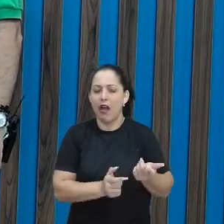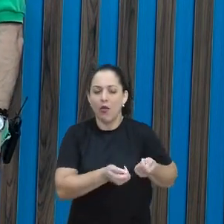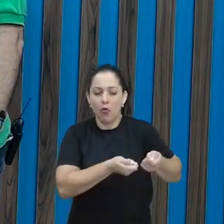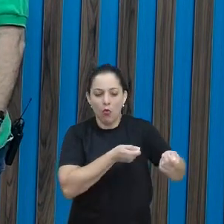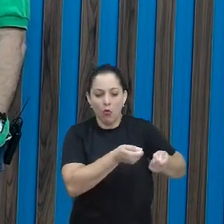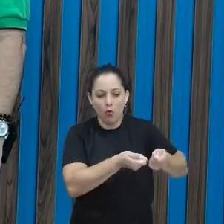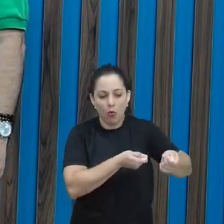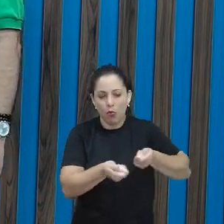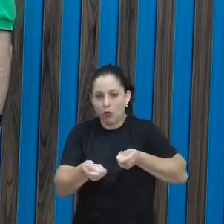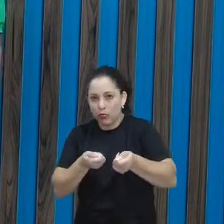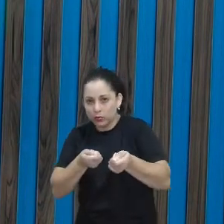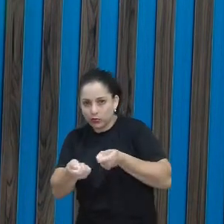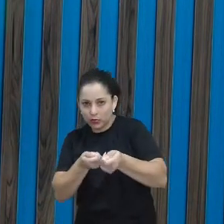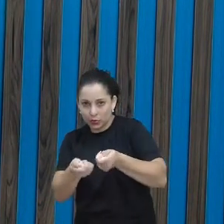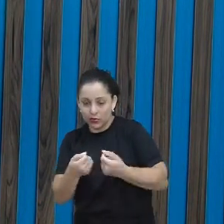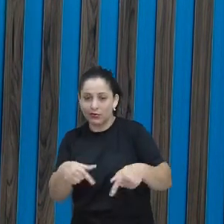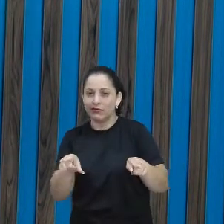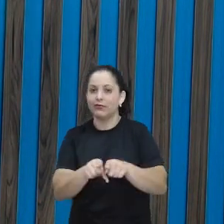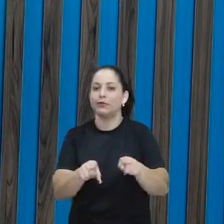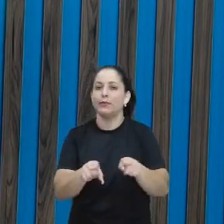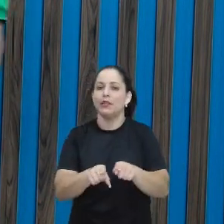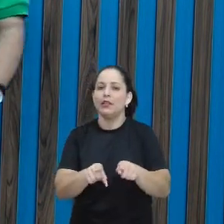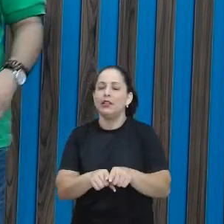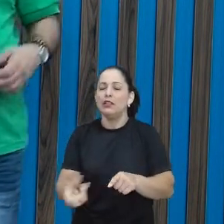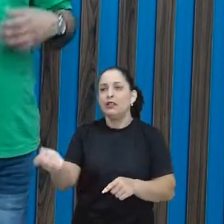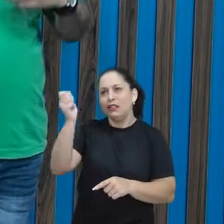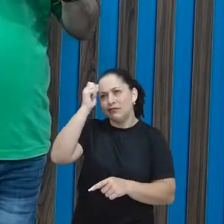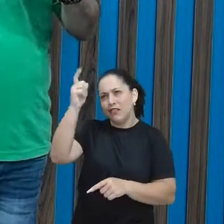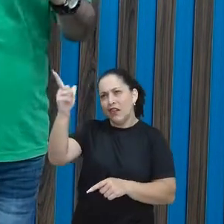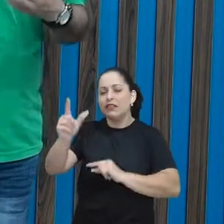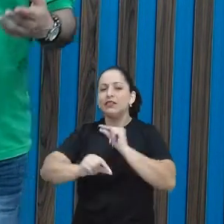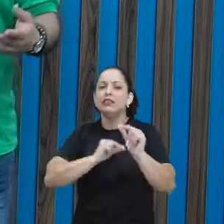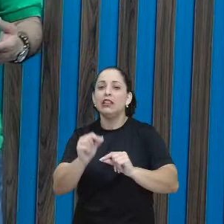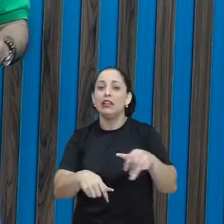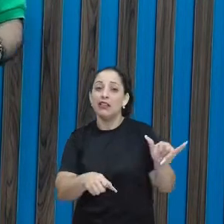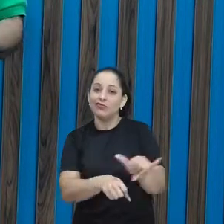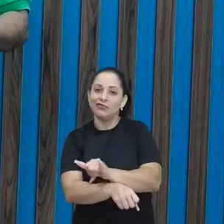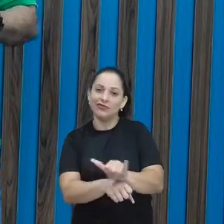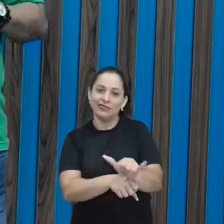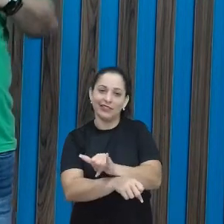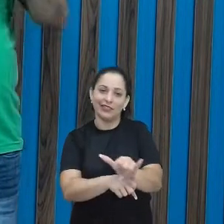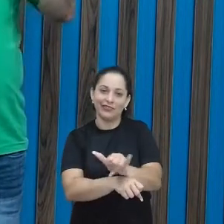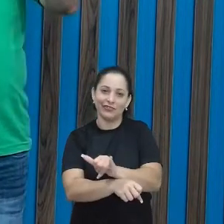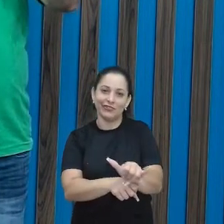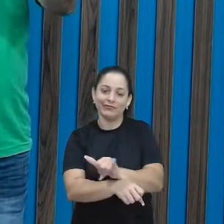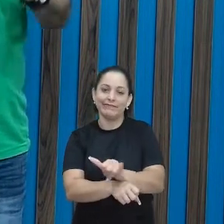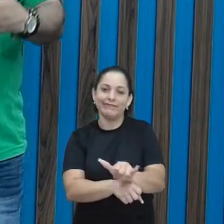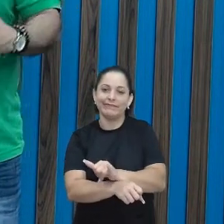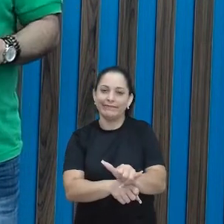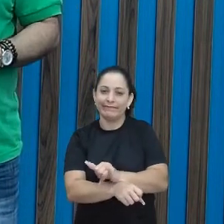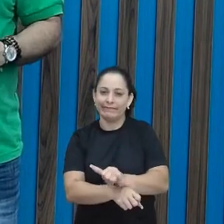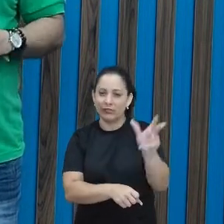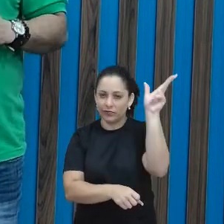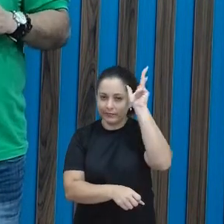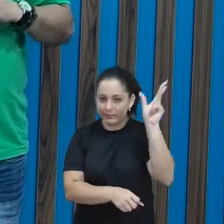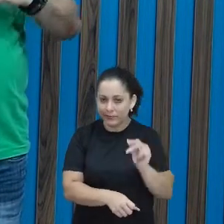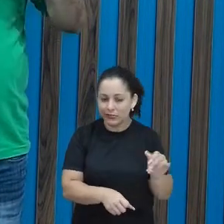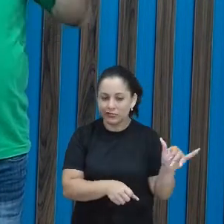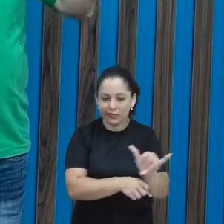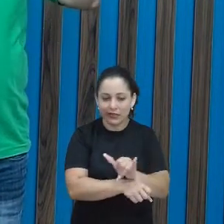né, seria também a ideia, né, de estruturar ali bases estratégicas, né, bases estratégicas